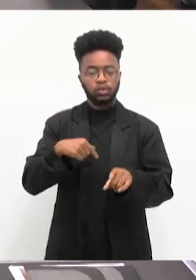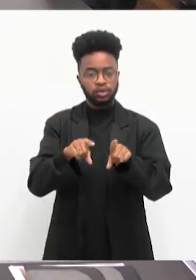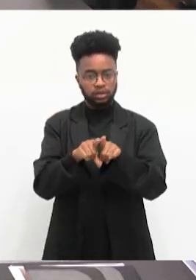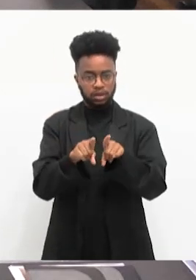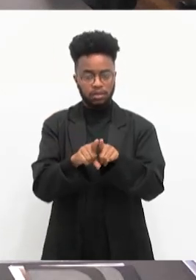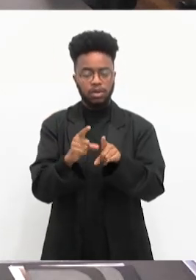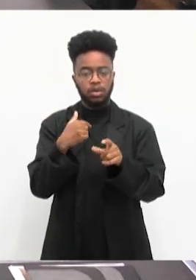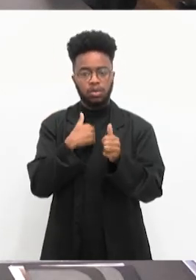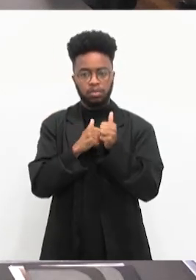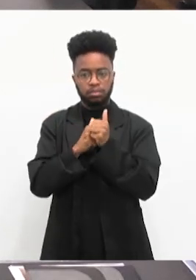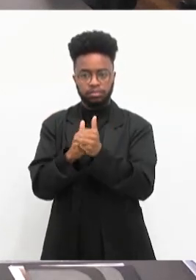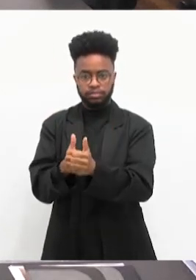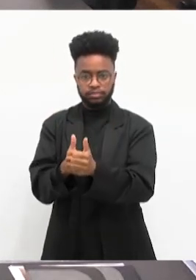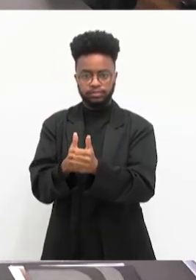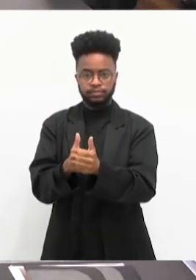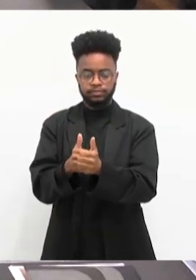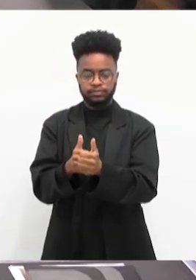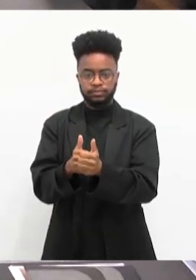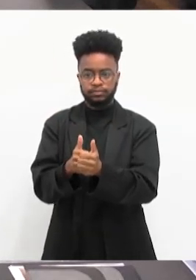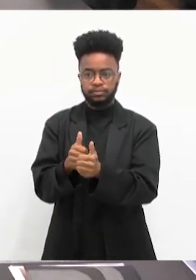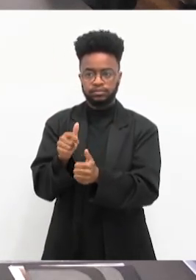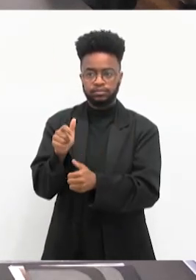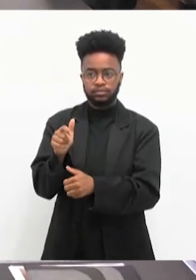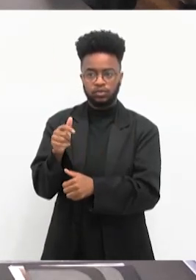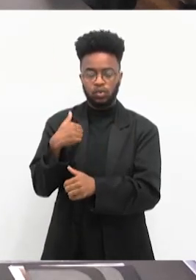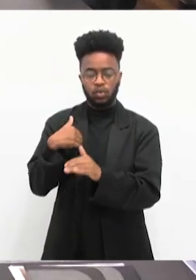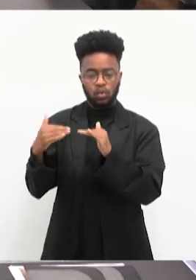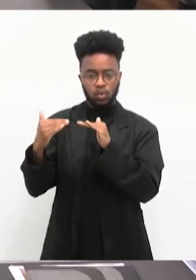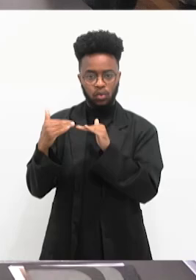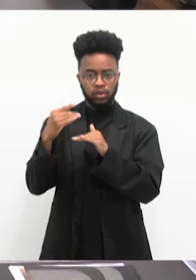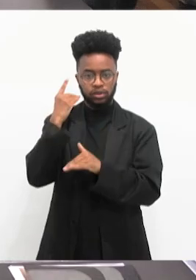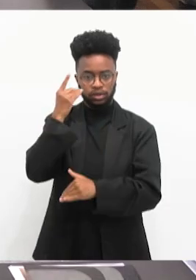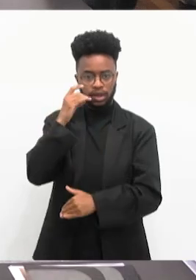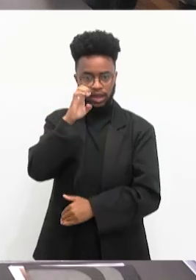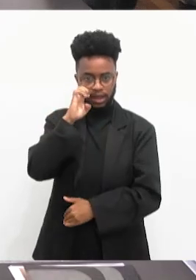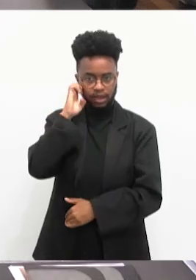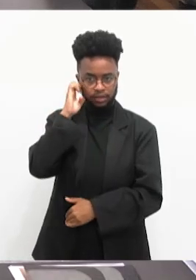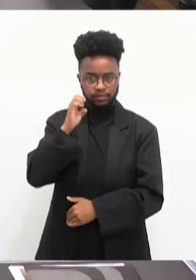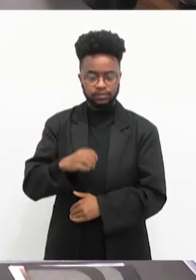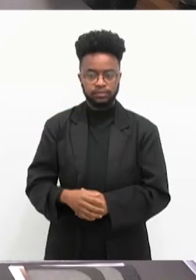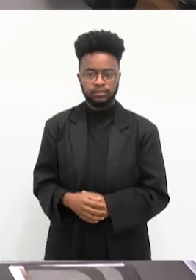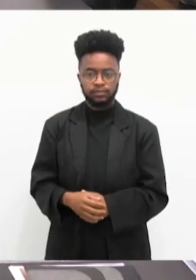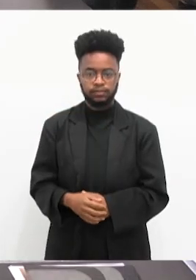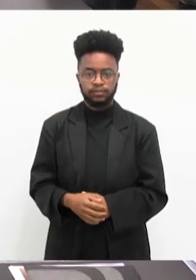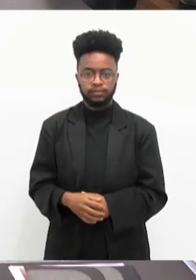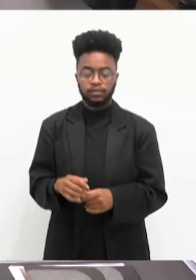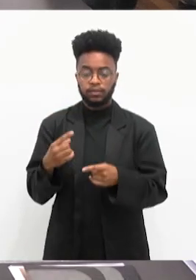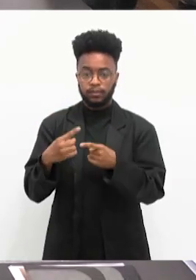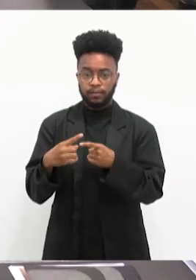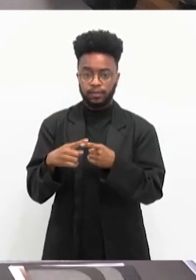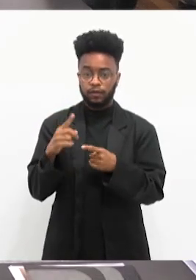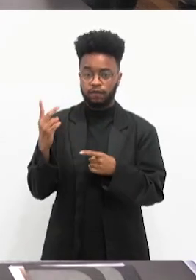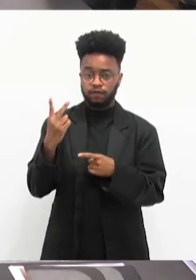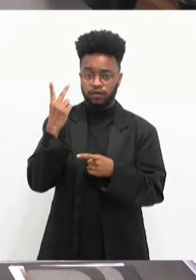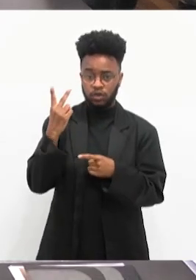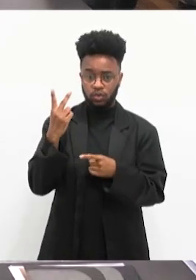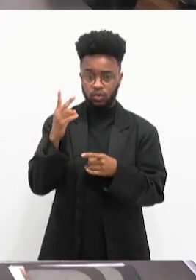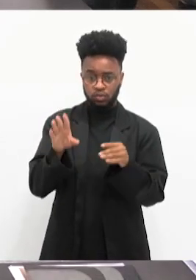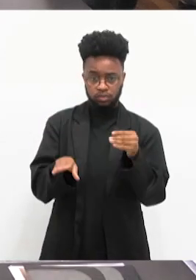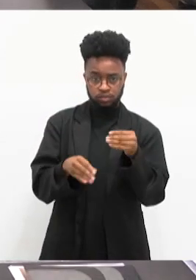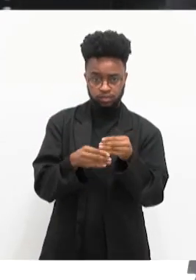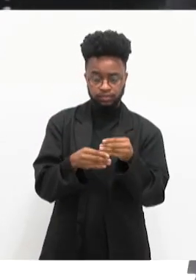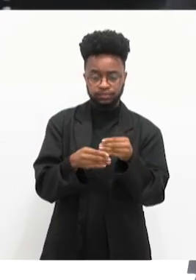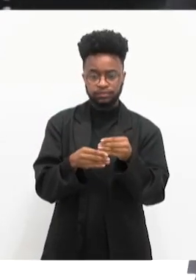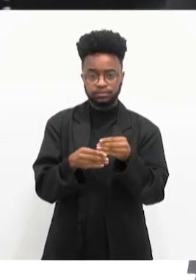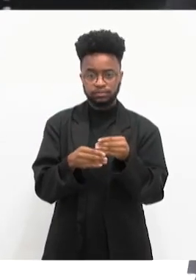estou acompanhando a fala da deputada Élica Takimoto, porque o valor adicionado